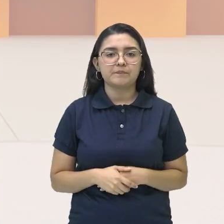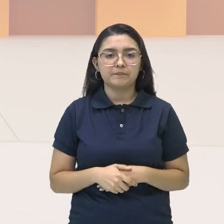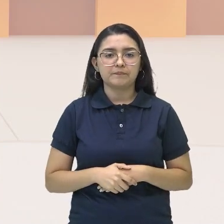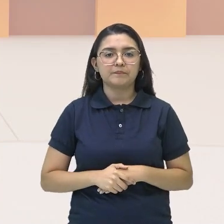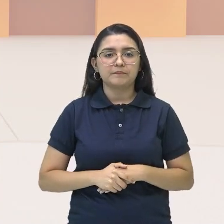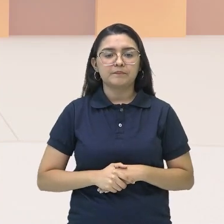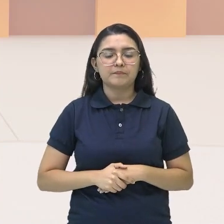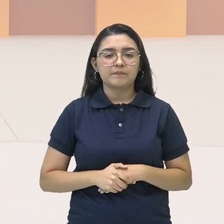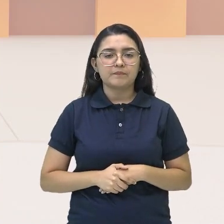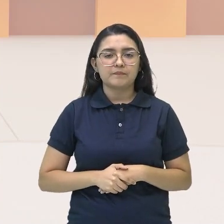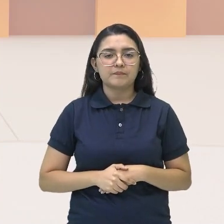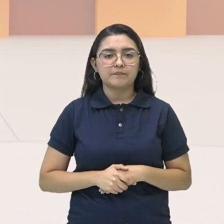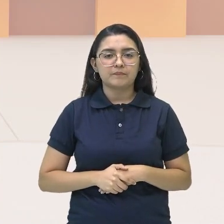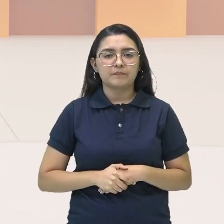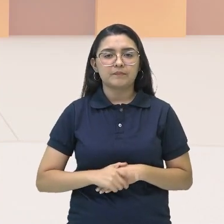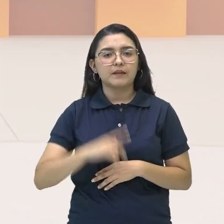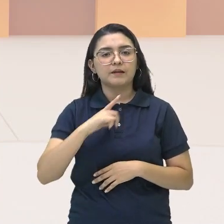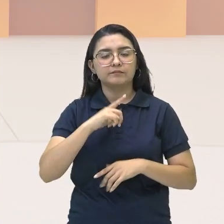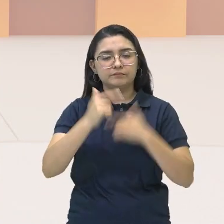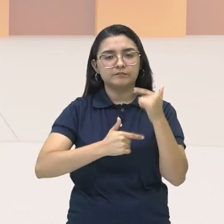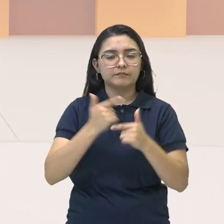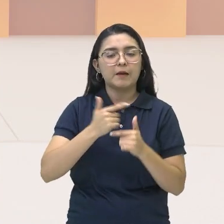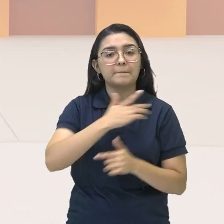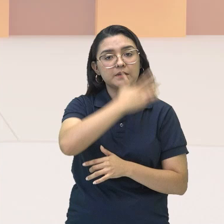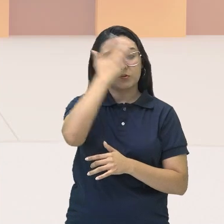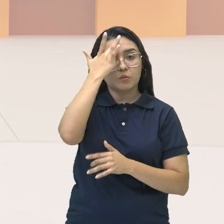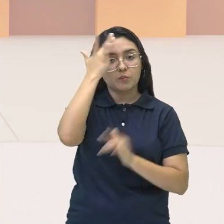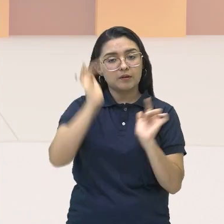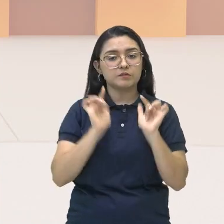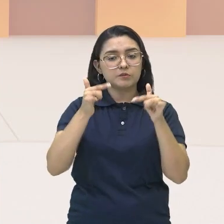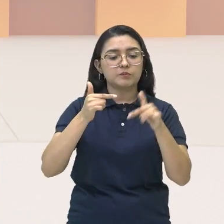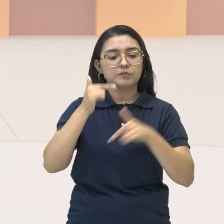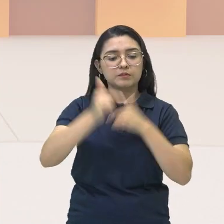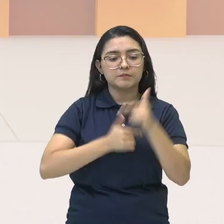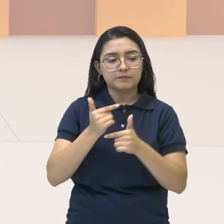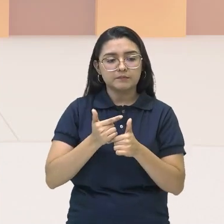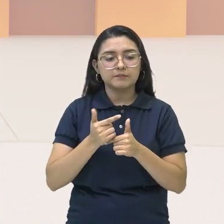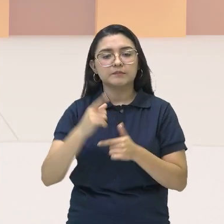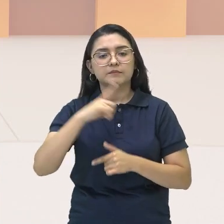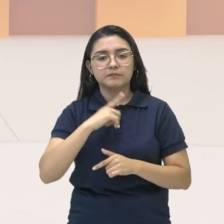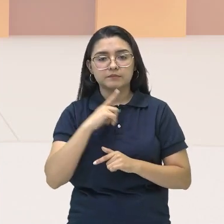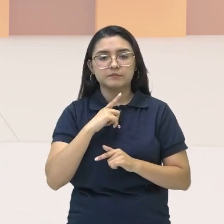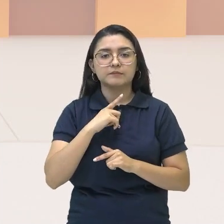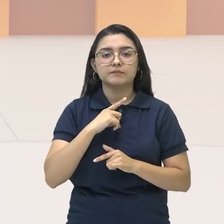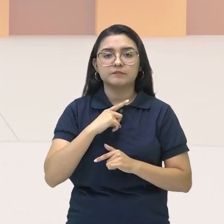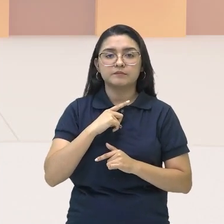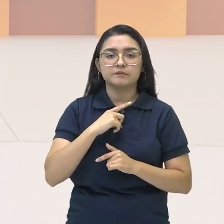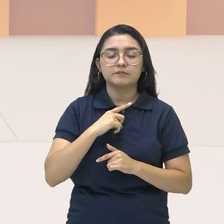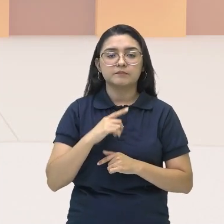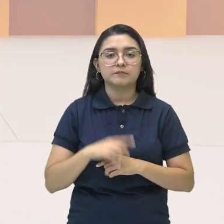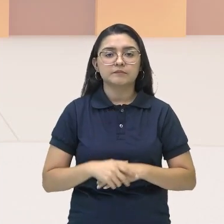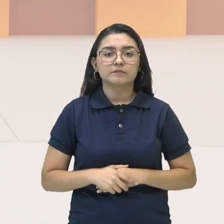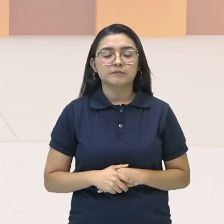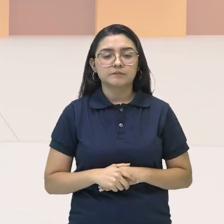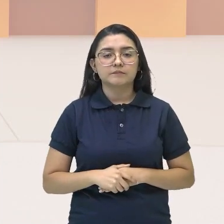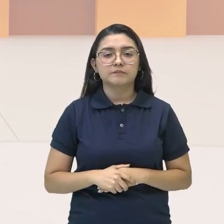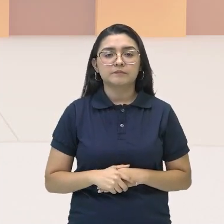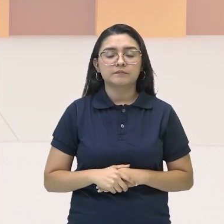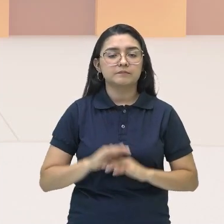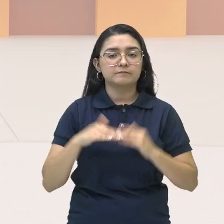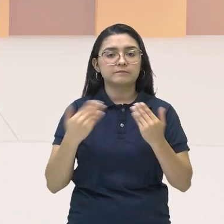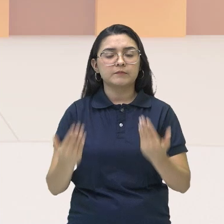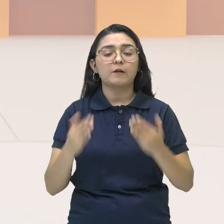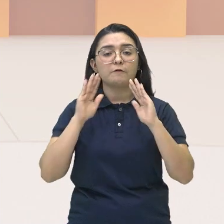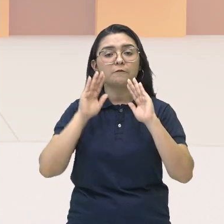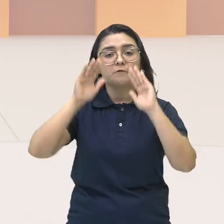né, de um trabalho exercido, né, por uma pessoa, né, que desempenha ali um serviço que está muitas